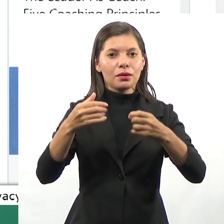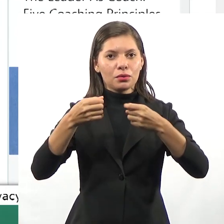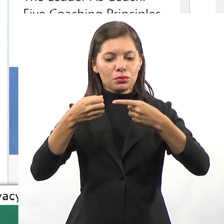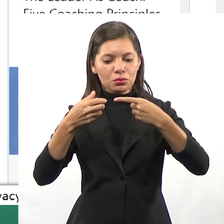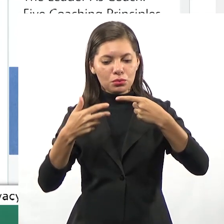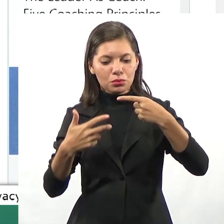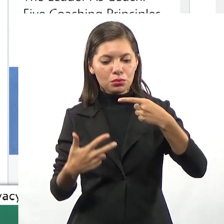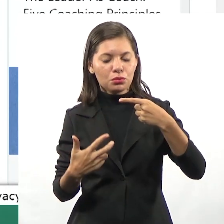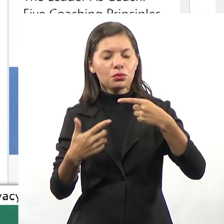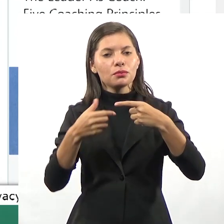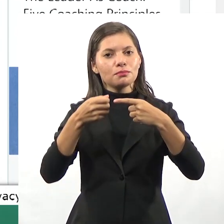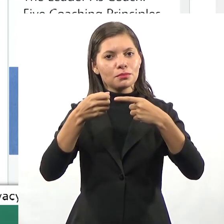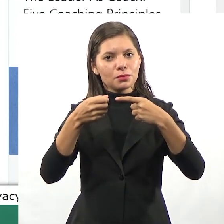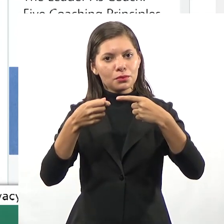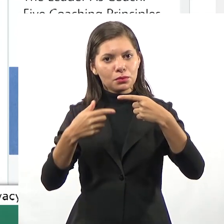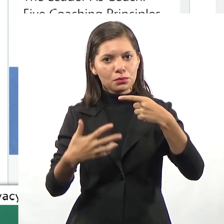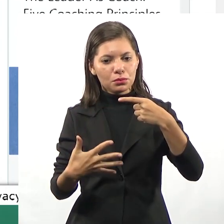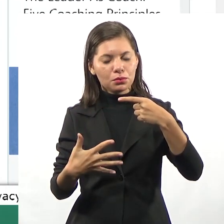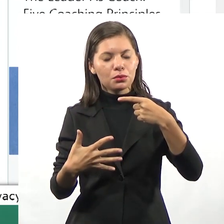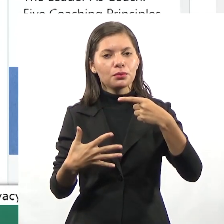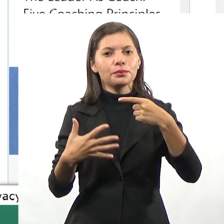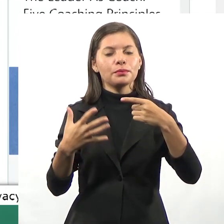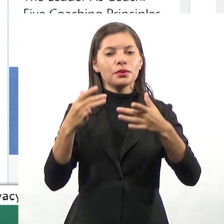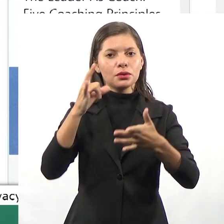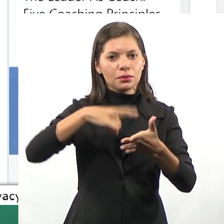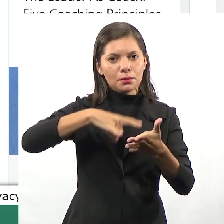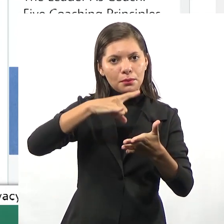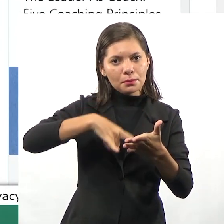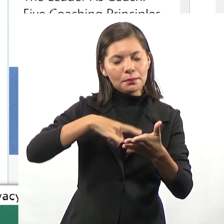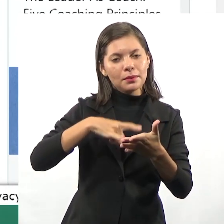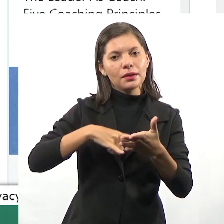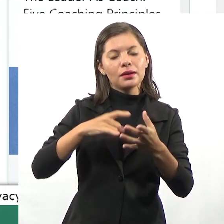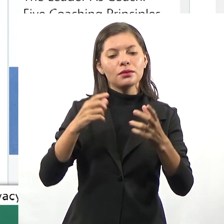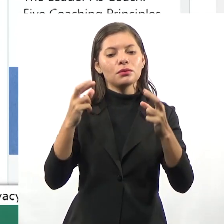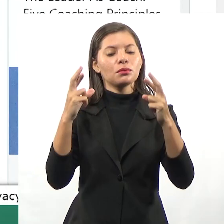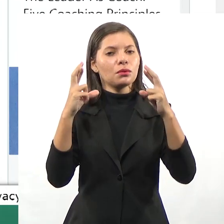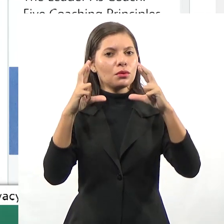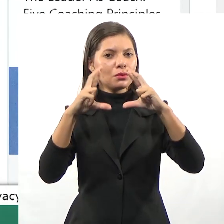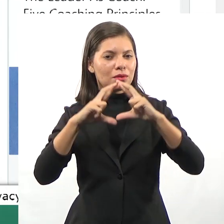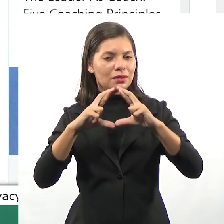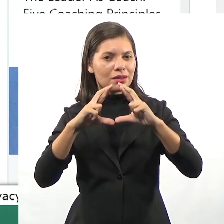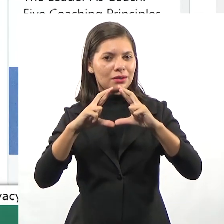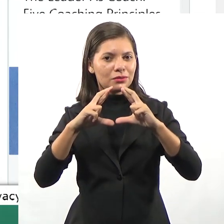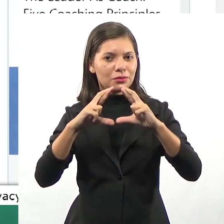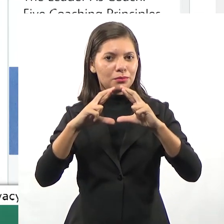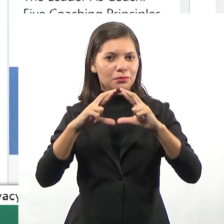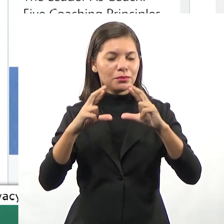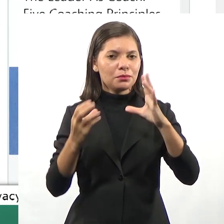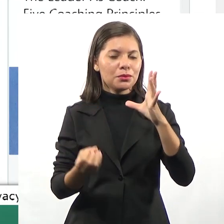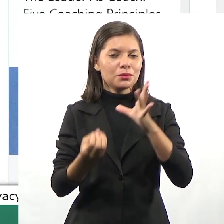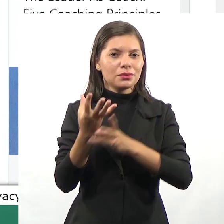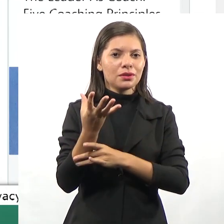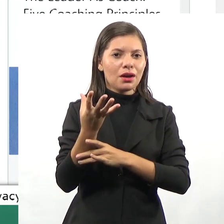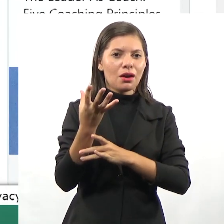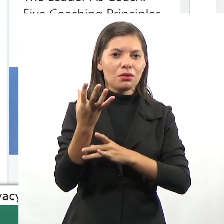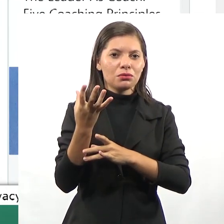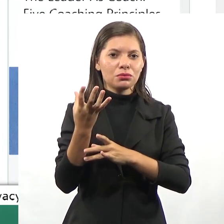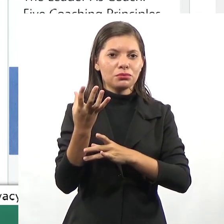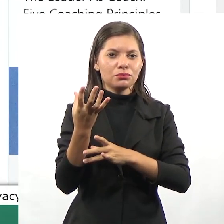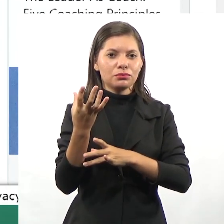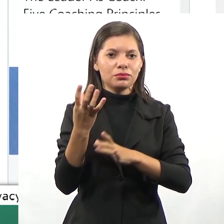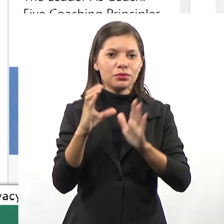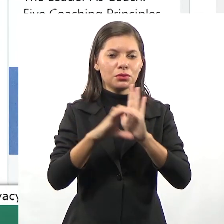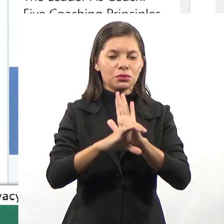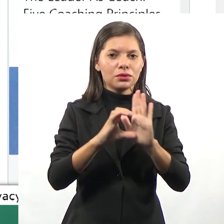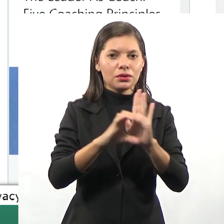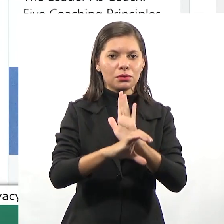Docs e o Drive, e aí seja para aprender algo, seja para produzir conteúdo, ou como ferramenta de